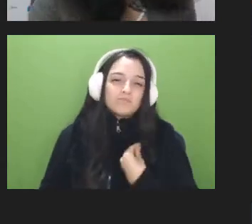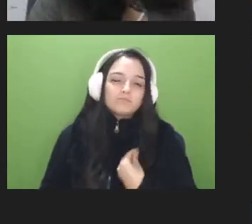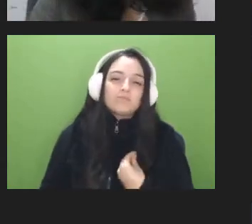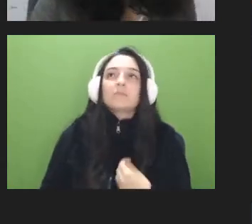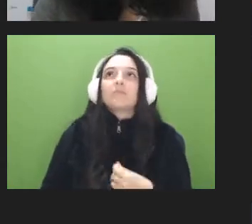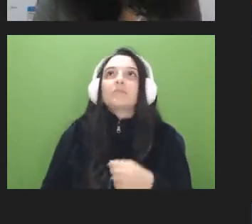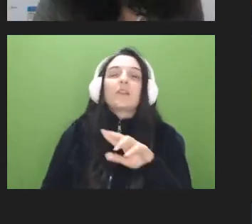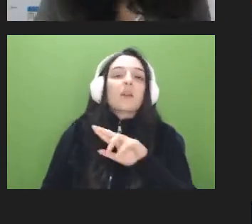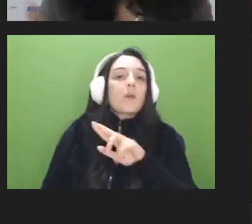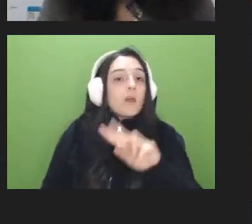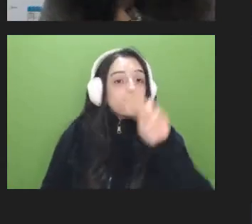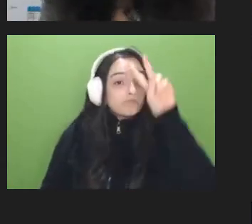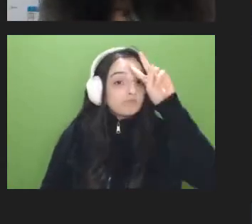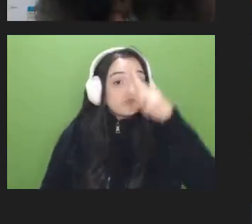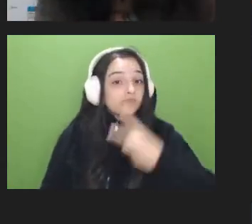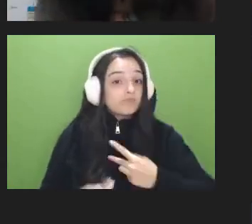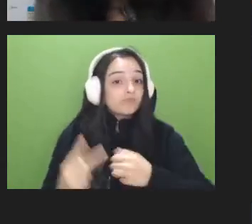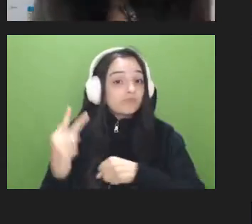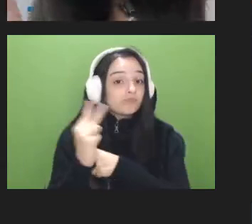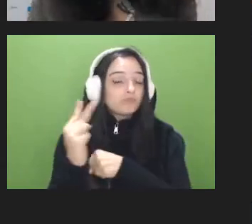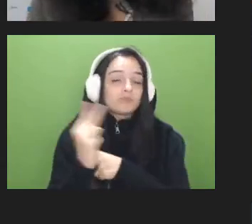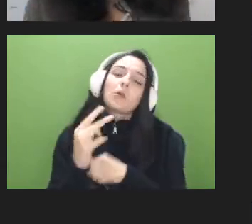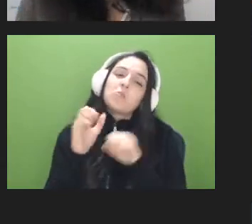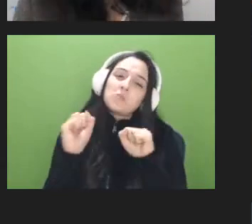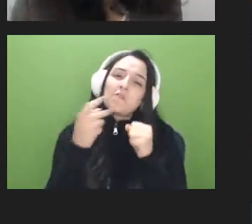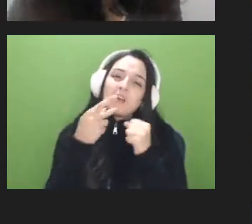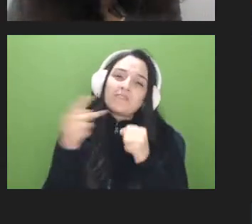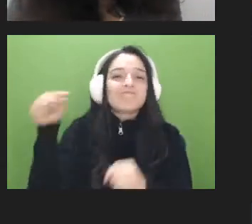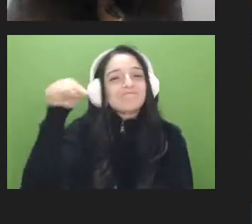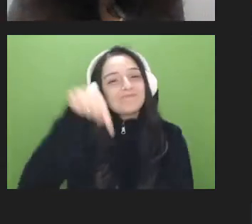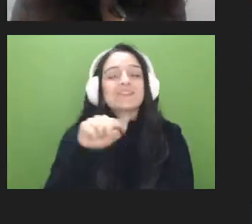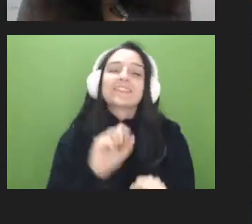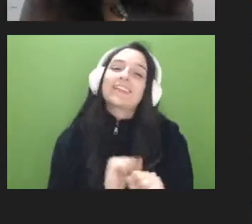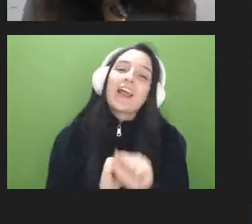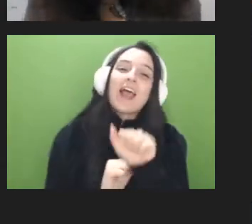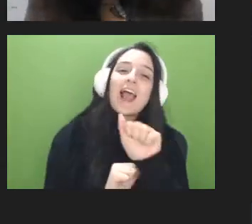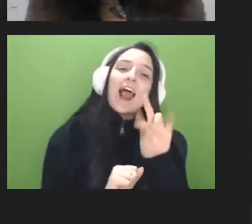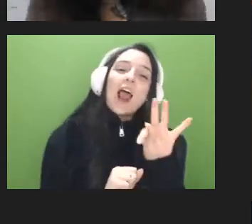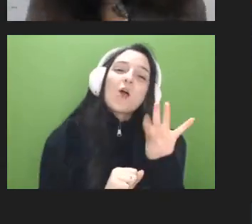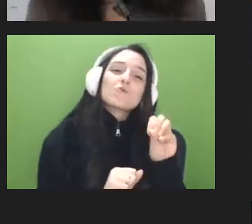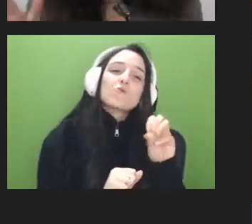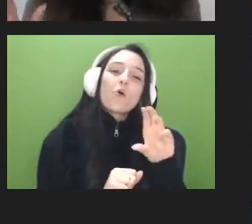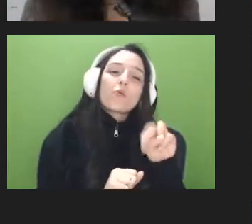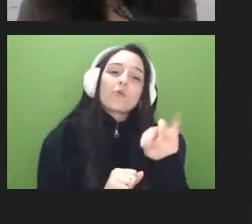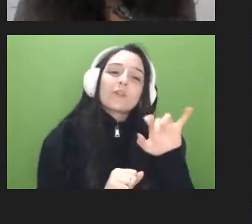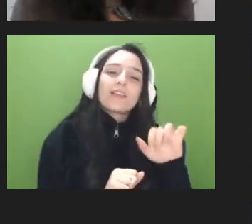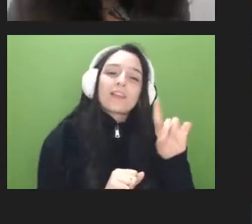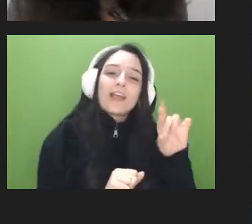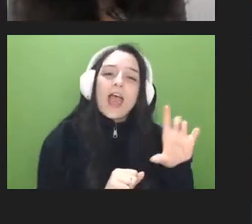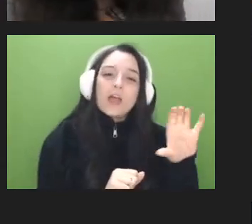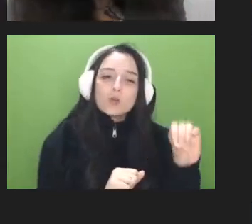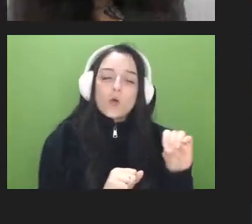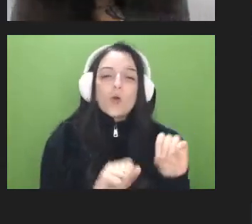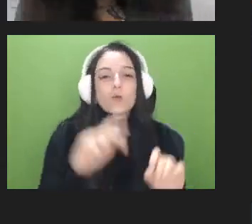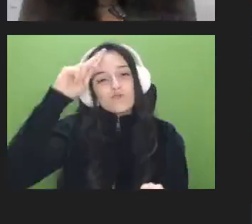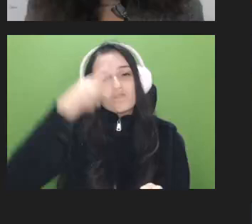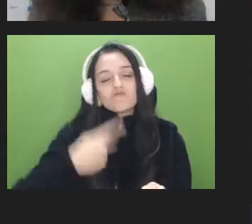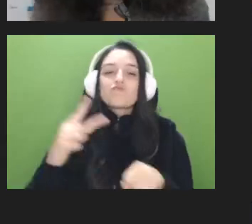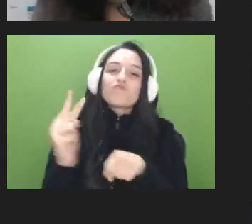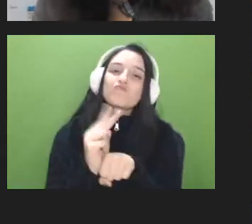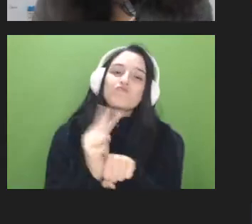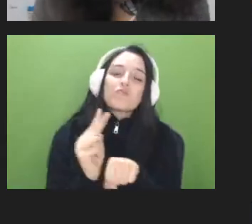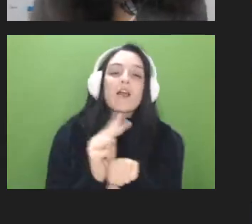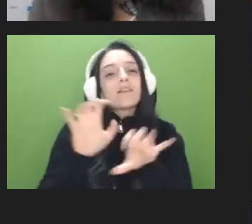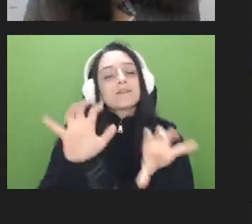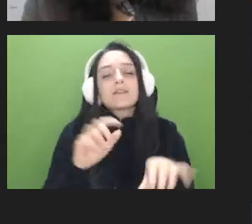autocuidado individual. Eu poderia muito bem chegar aqui e falar, então, gente, autocuidado é assim, né, vocês façam aí a higiene do sono, durmam bem,